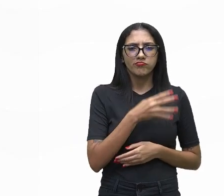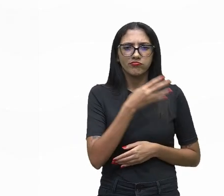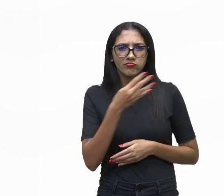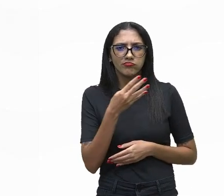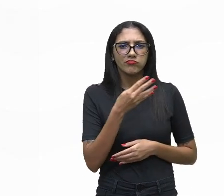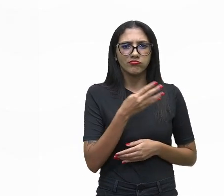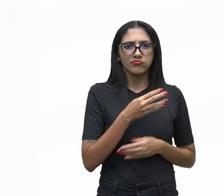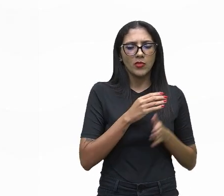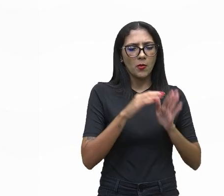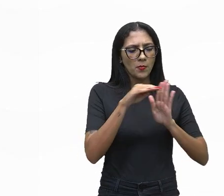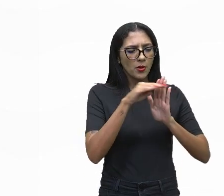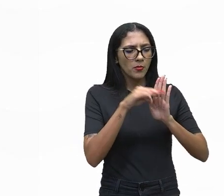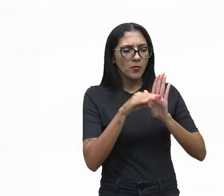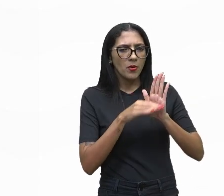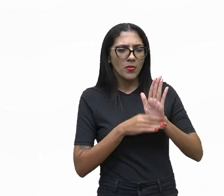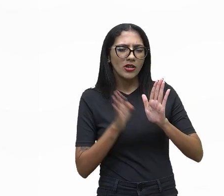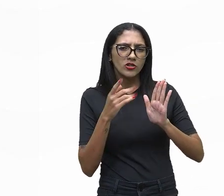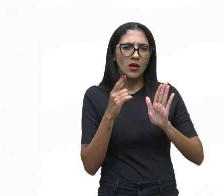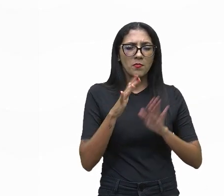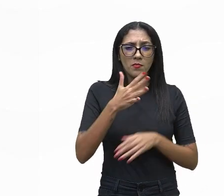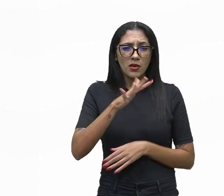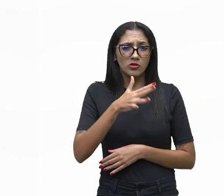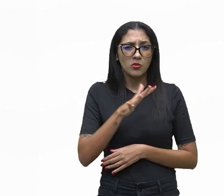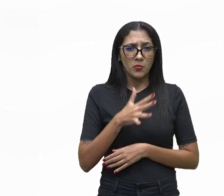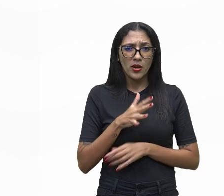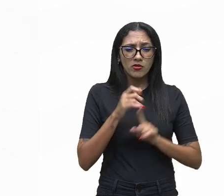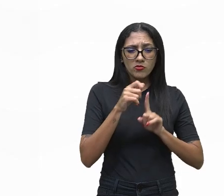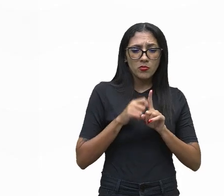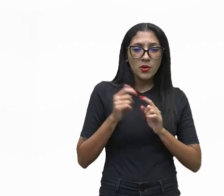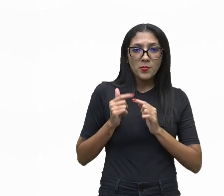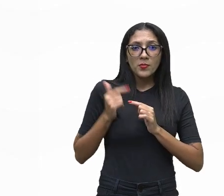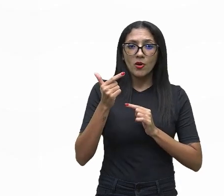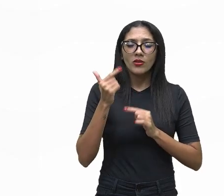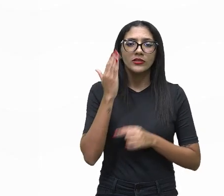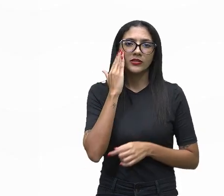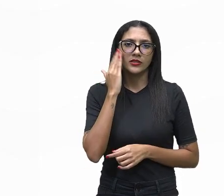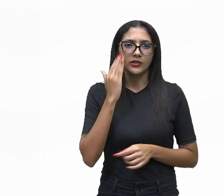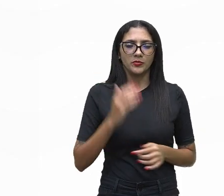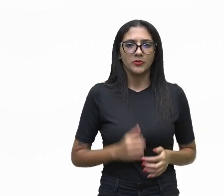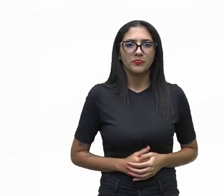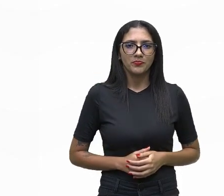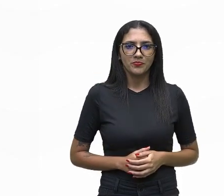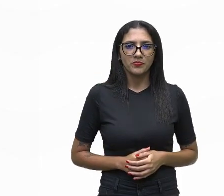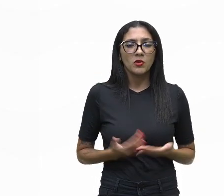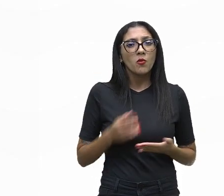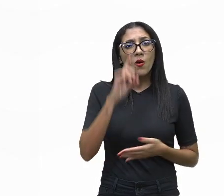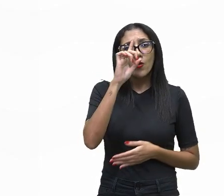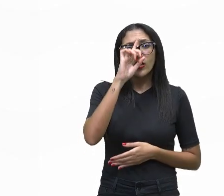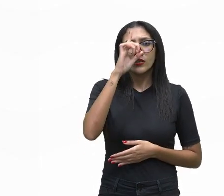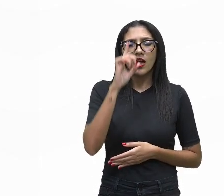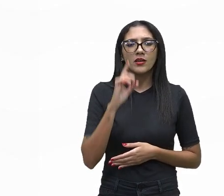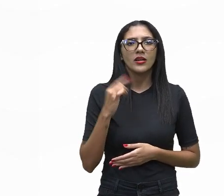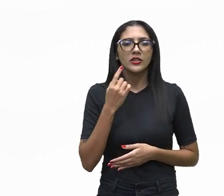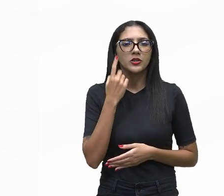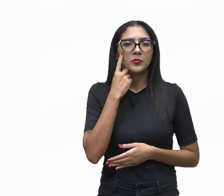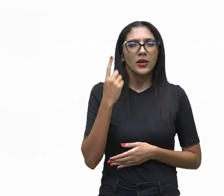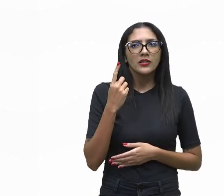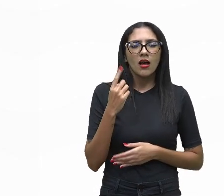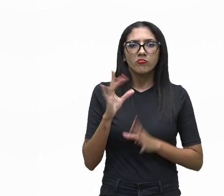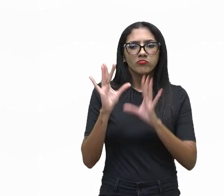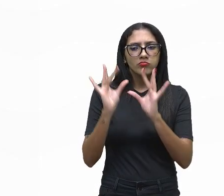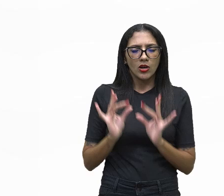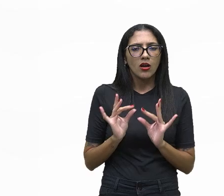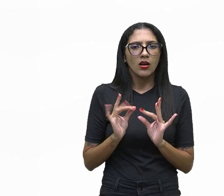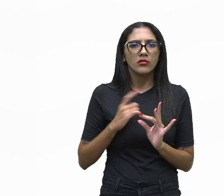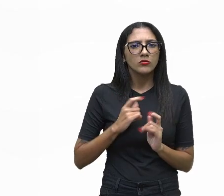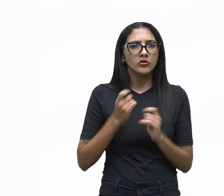você já sabe quanto vai gastar ali em média no próximo mês. E qual é a ideia? Você reduzir aqueles gastos para que